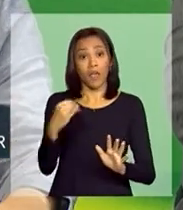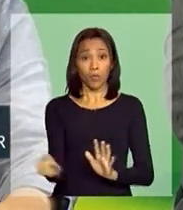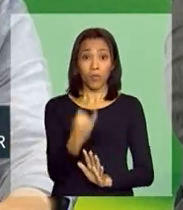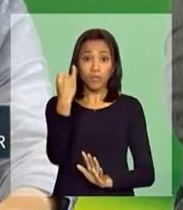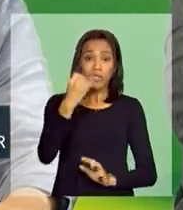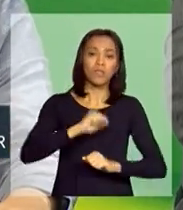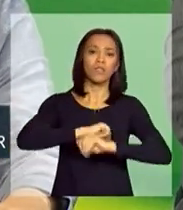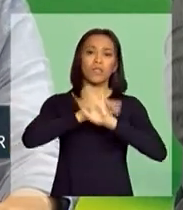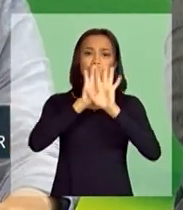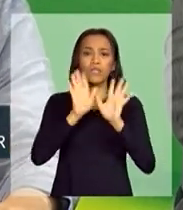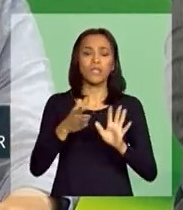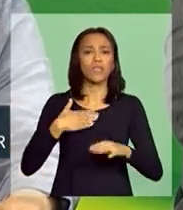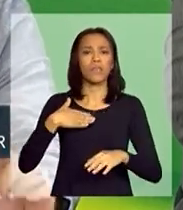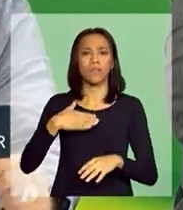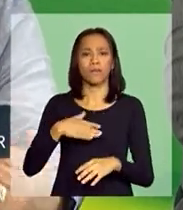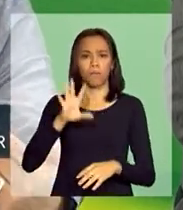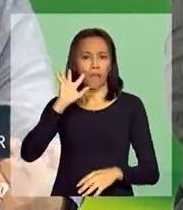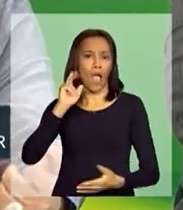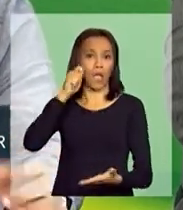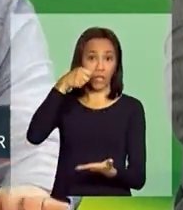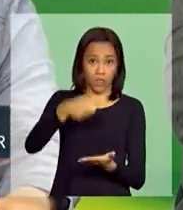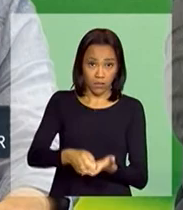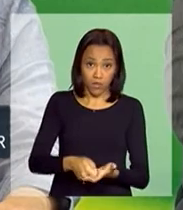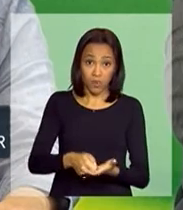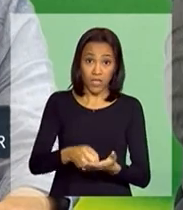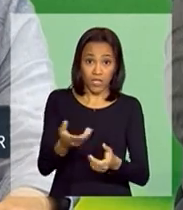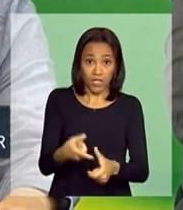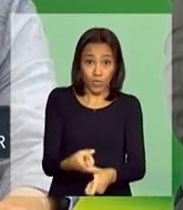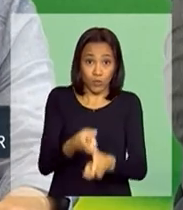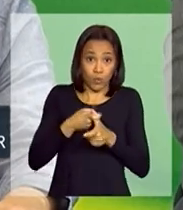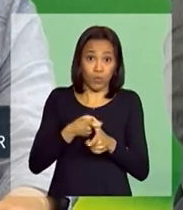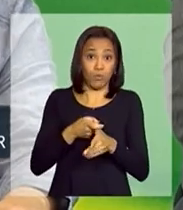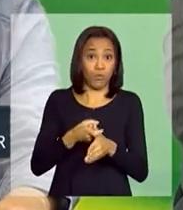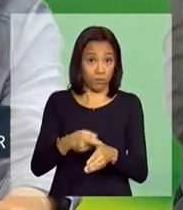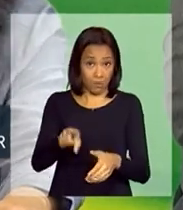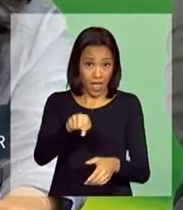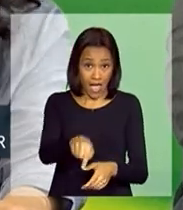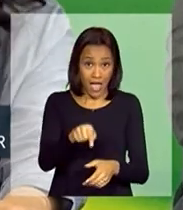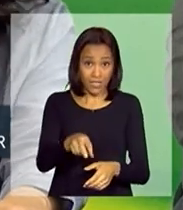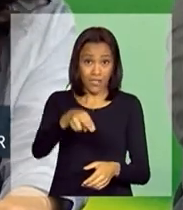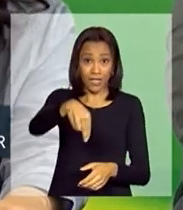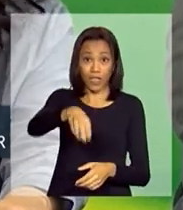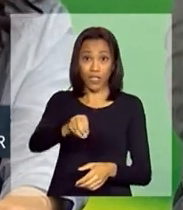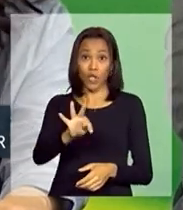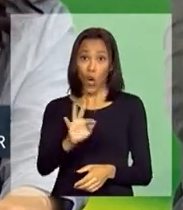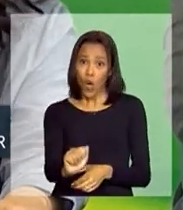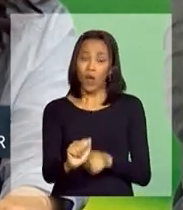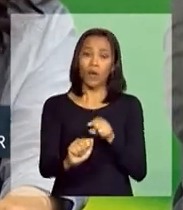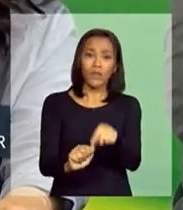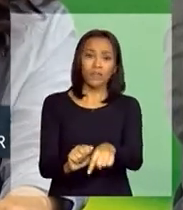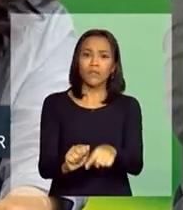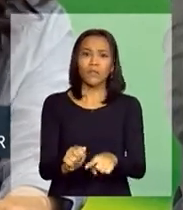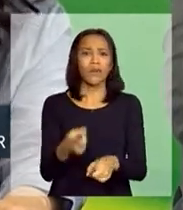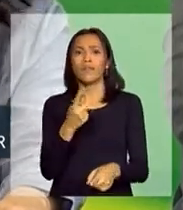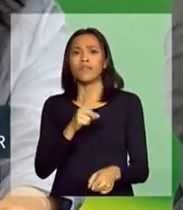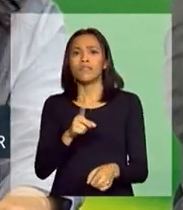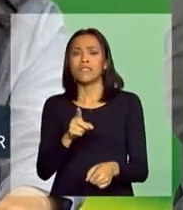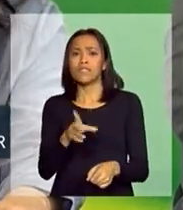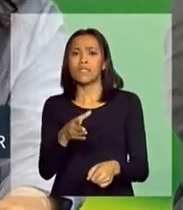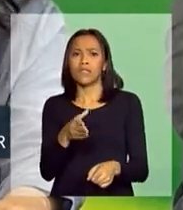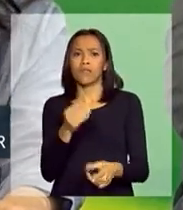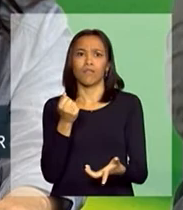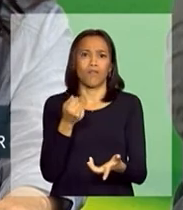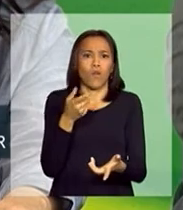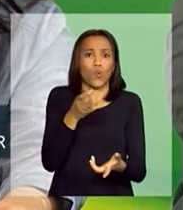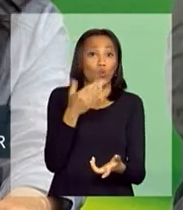a decisão que suspendeu a nota não atacou o mérito se o celular é ou não